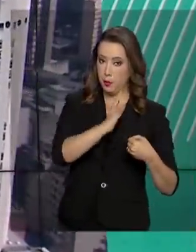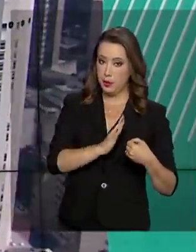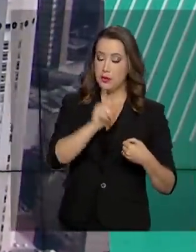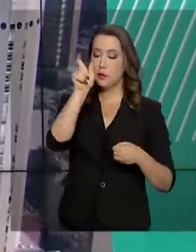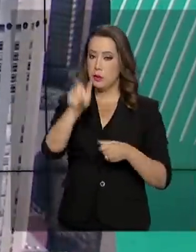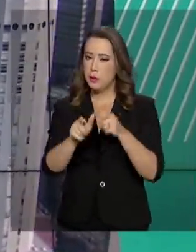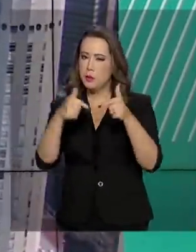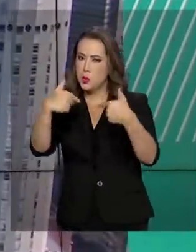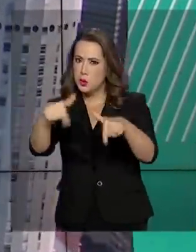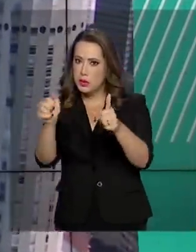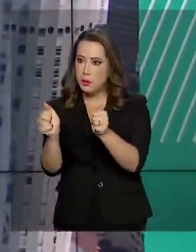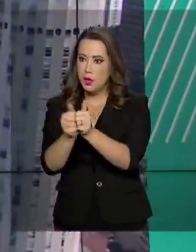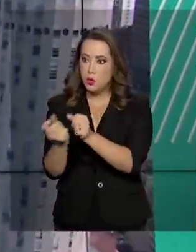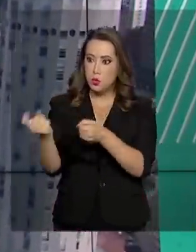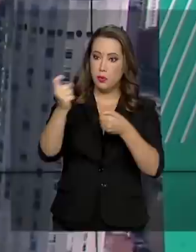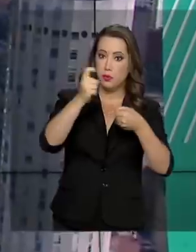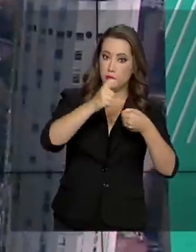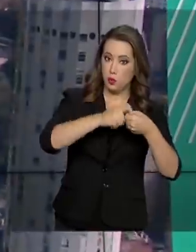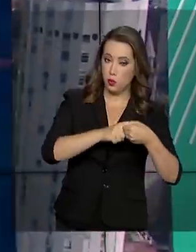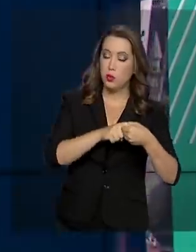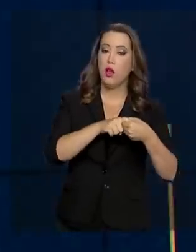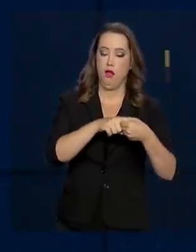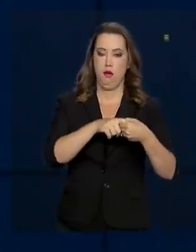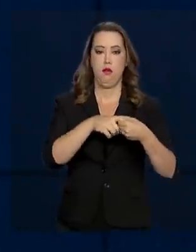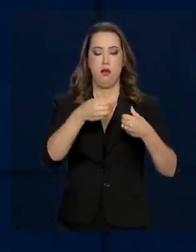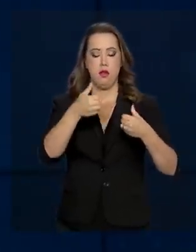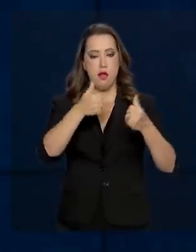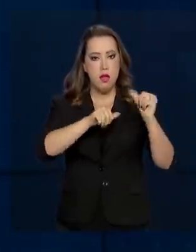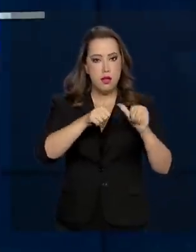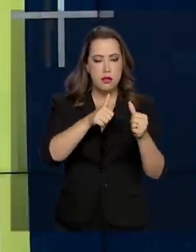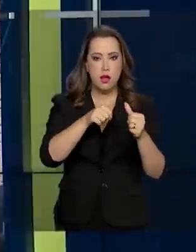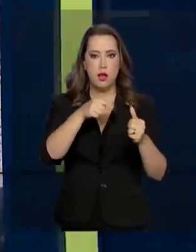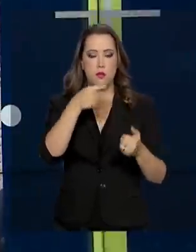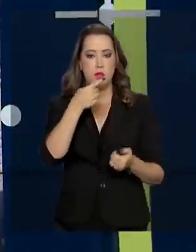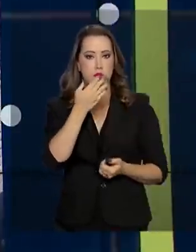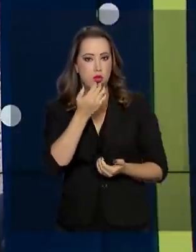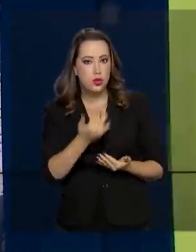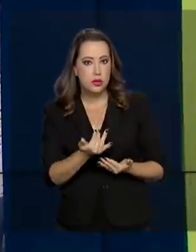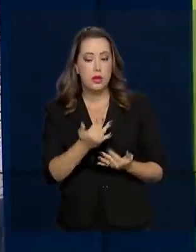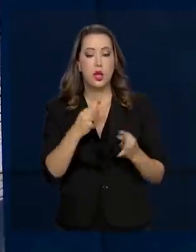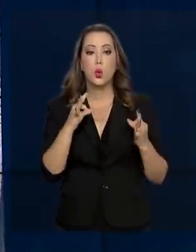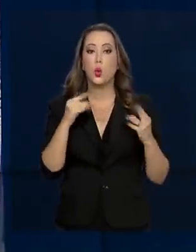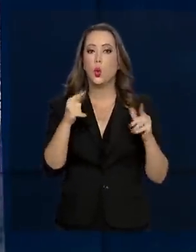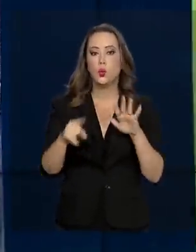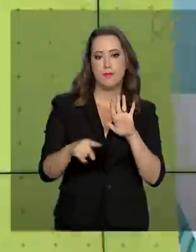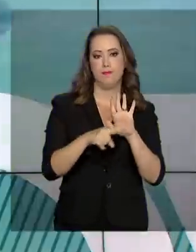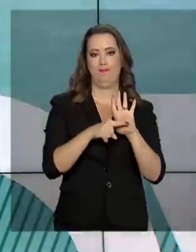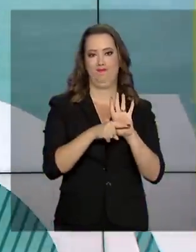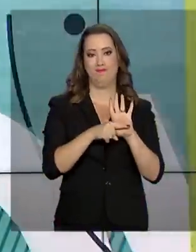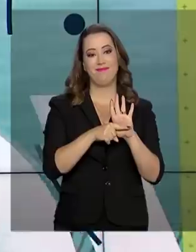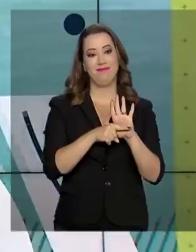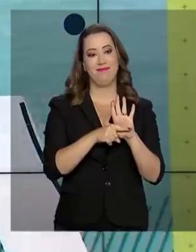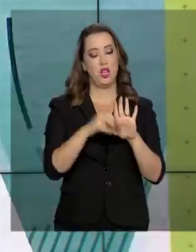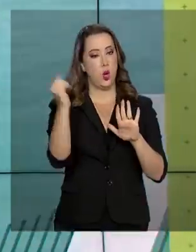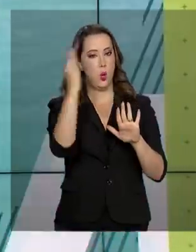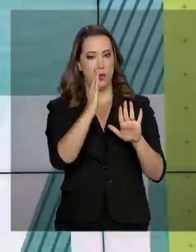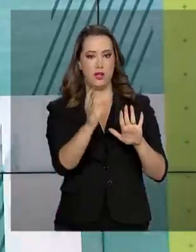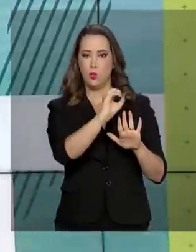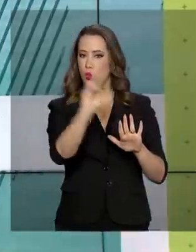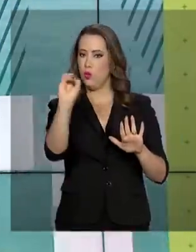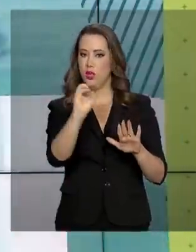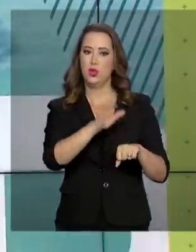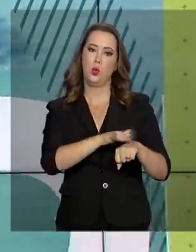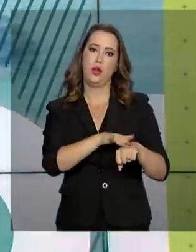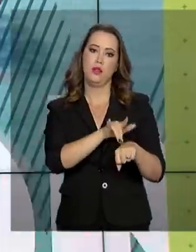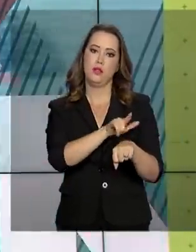na missão regresso fizeram exames para o novo coronavírus e todos deram negativo e o brasil continua sem registro da